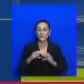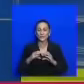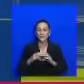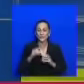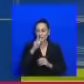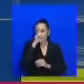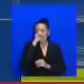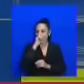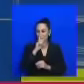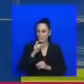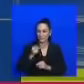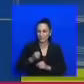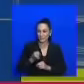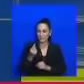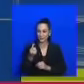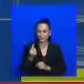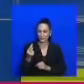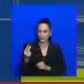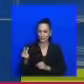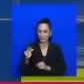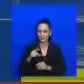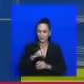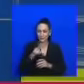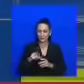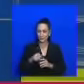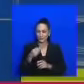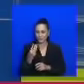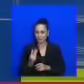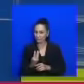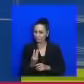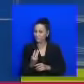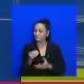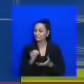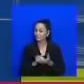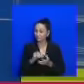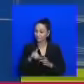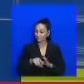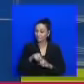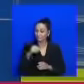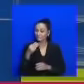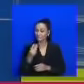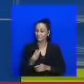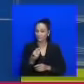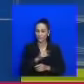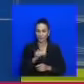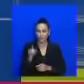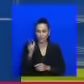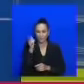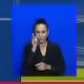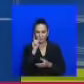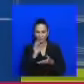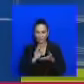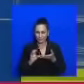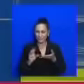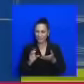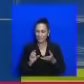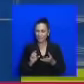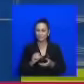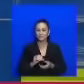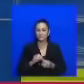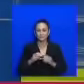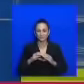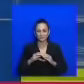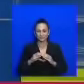12. Amarela, 12. Foram sorteados 3 números, faltam 3. Você ainda tem chances.